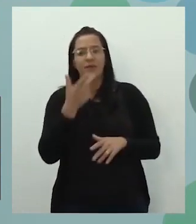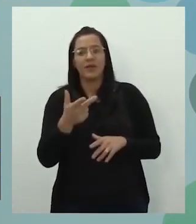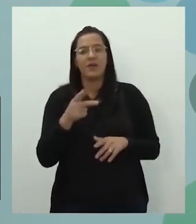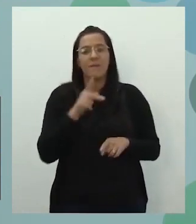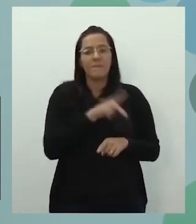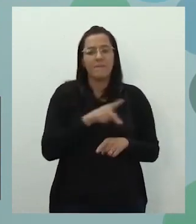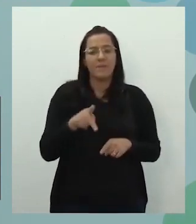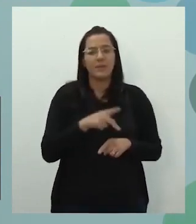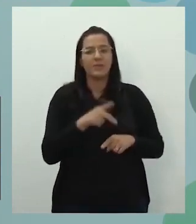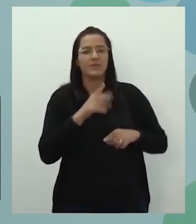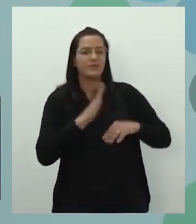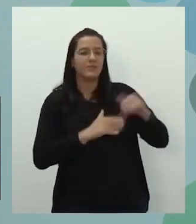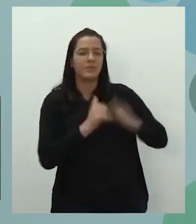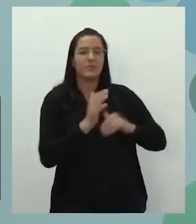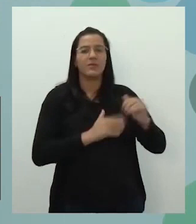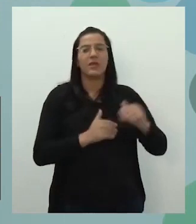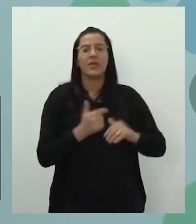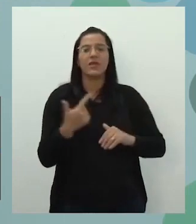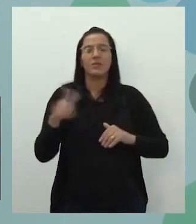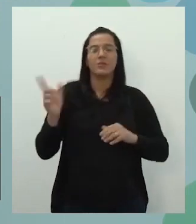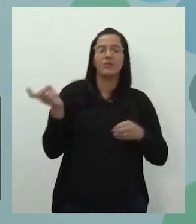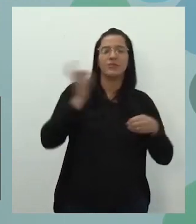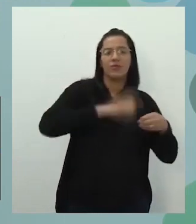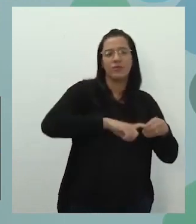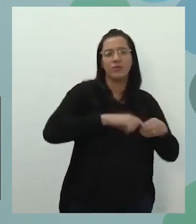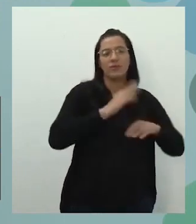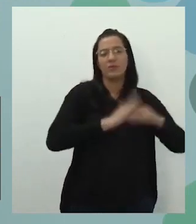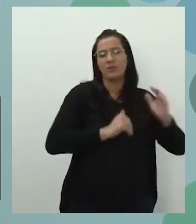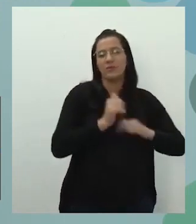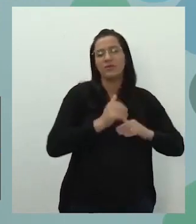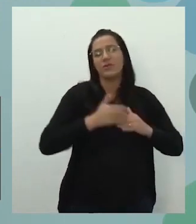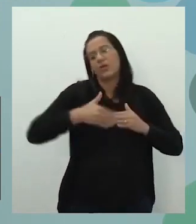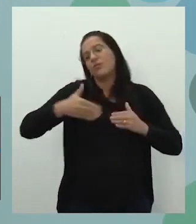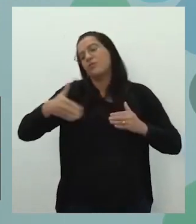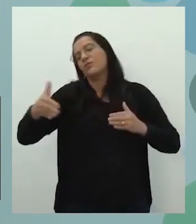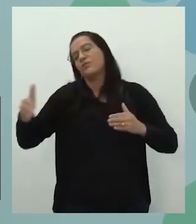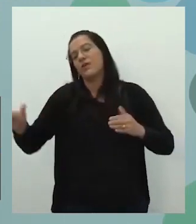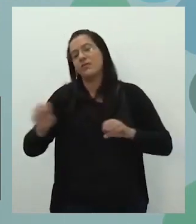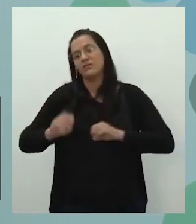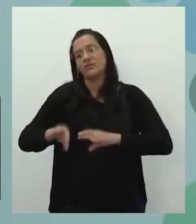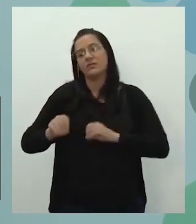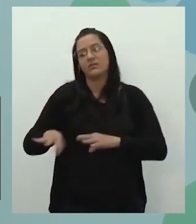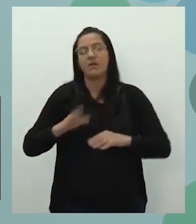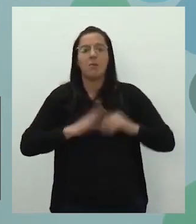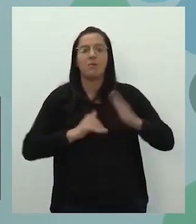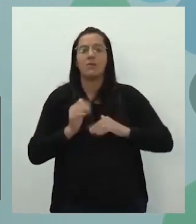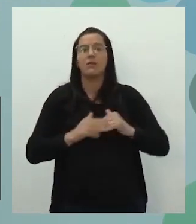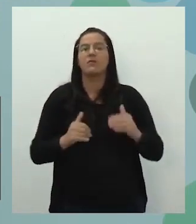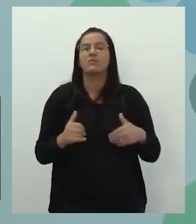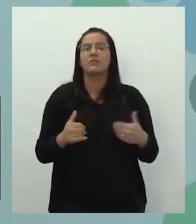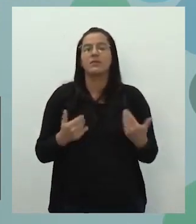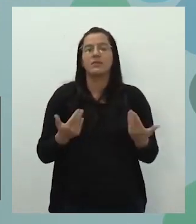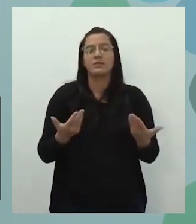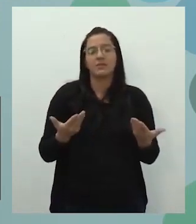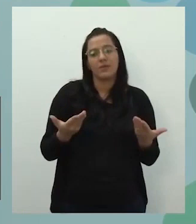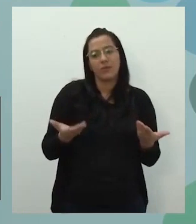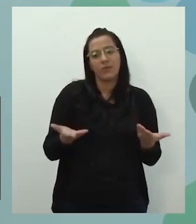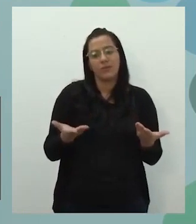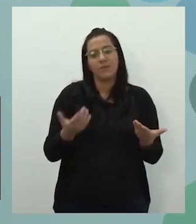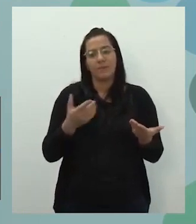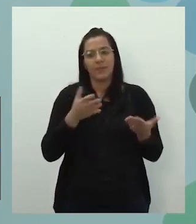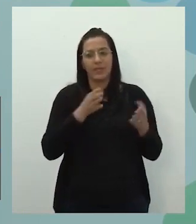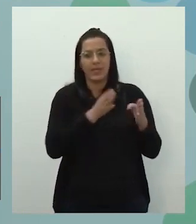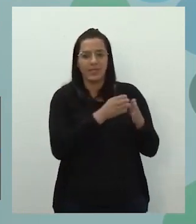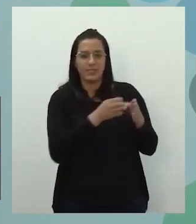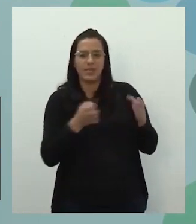você fez uma habilidade e aí depois voltou de novo para a habilidade? Por que já não fez várias aulas sobre aquela habilidade? Porque a gente está querendo contemplar pelo menos